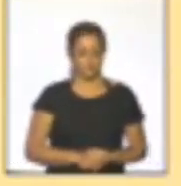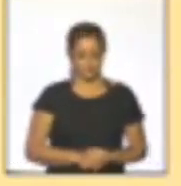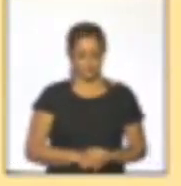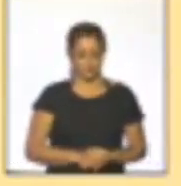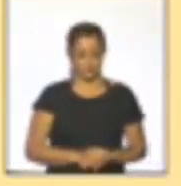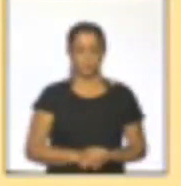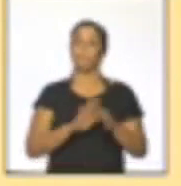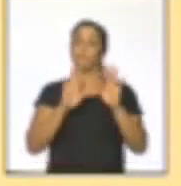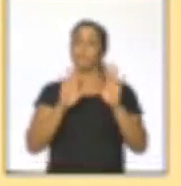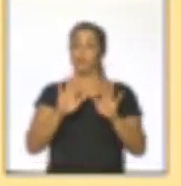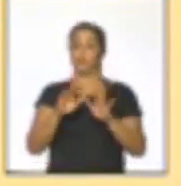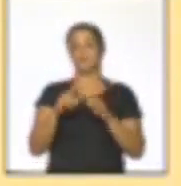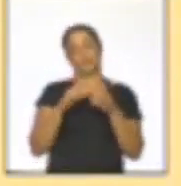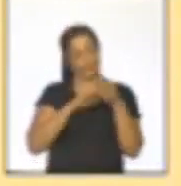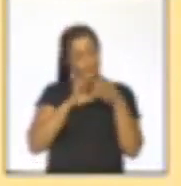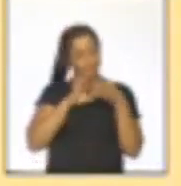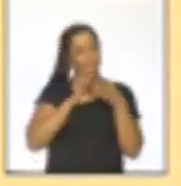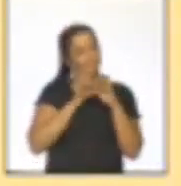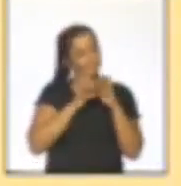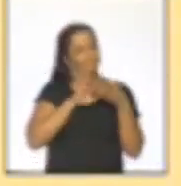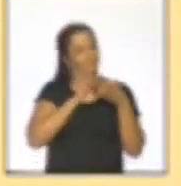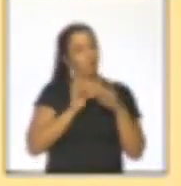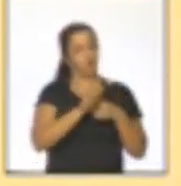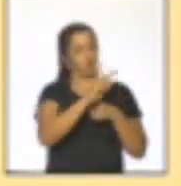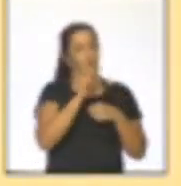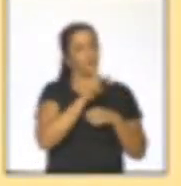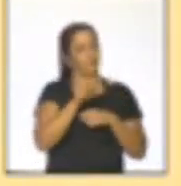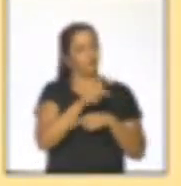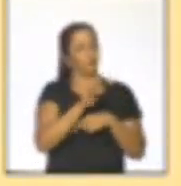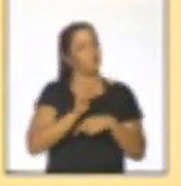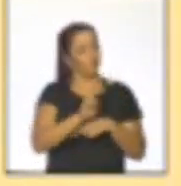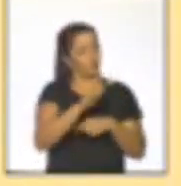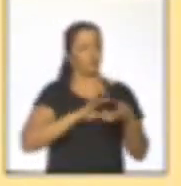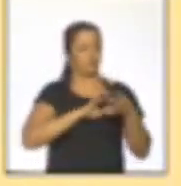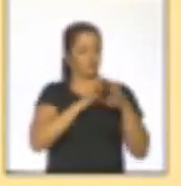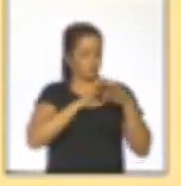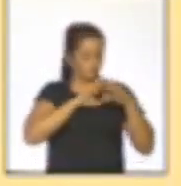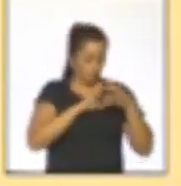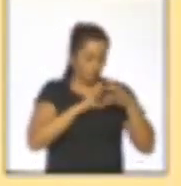E vamos para a segunda camada.